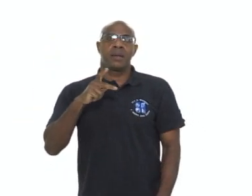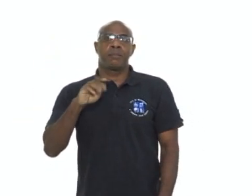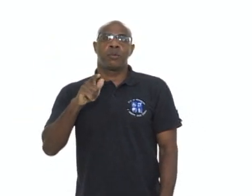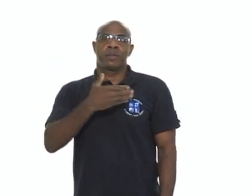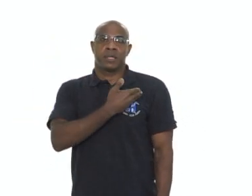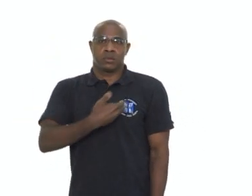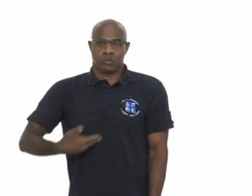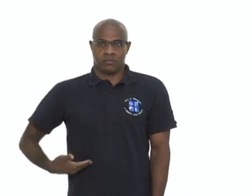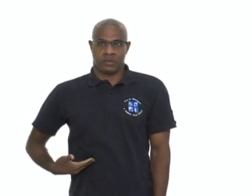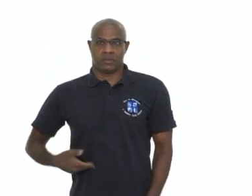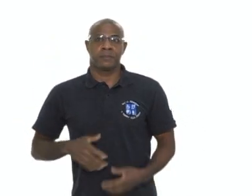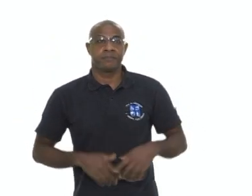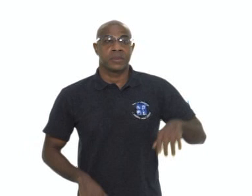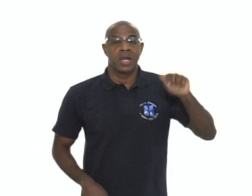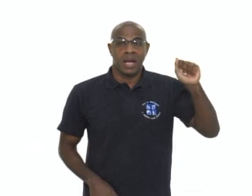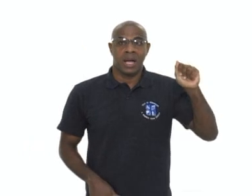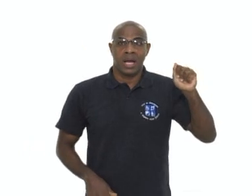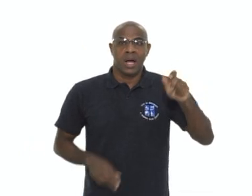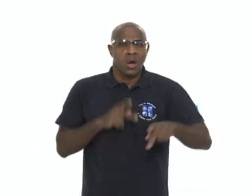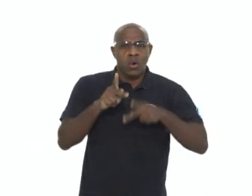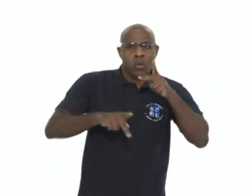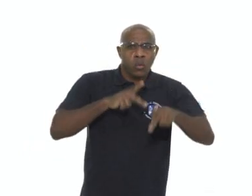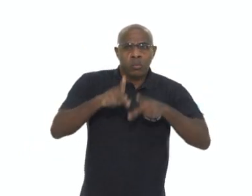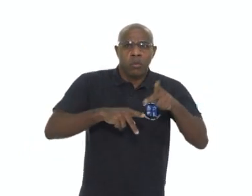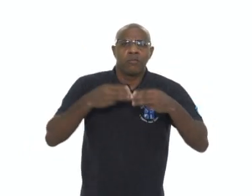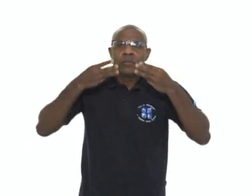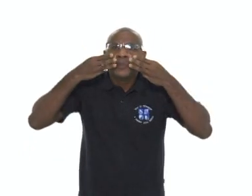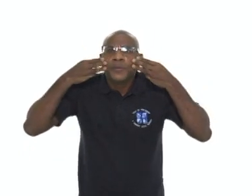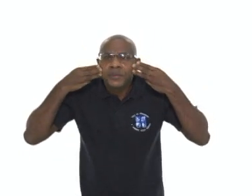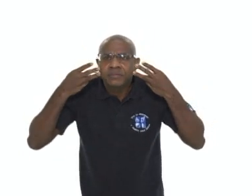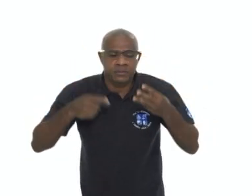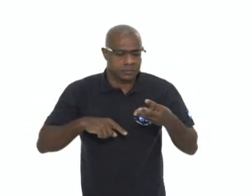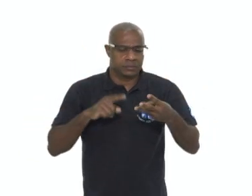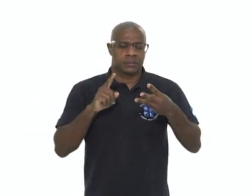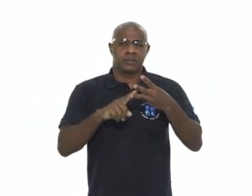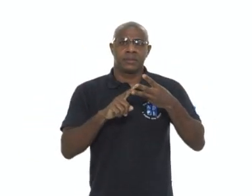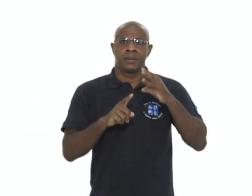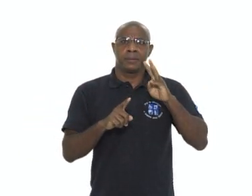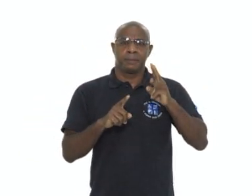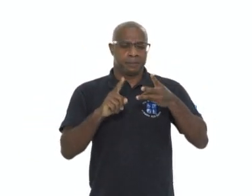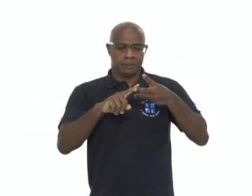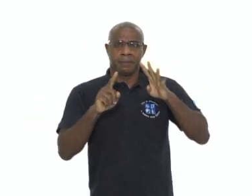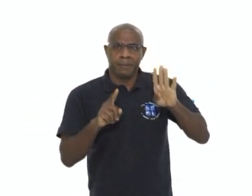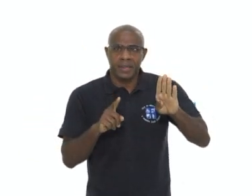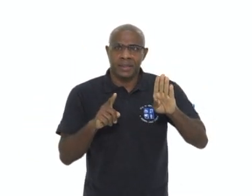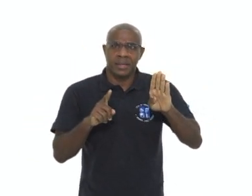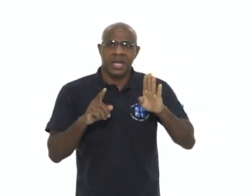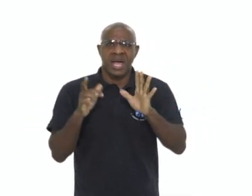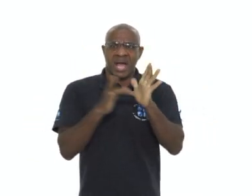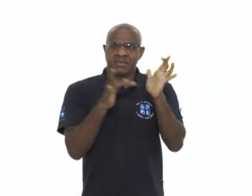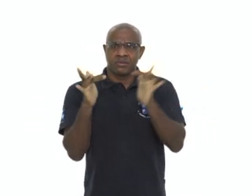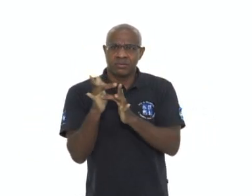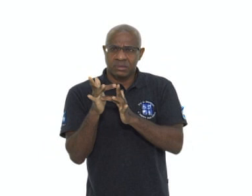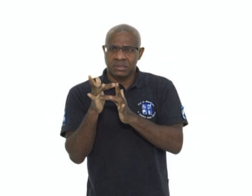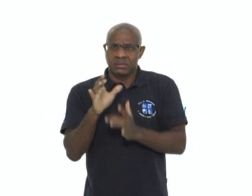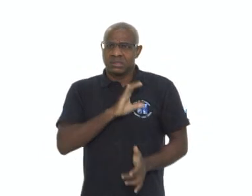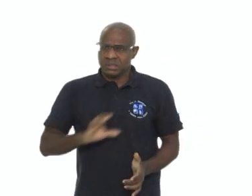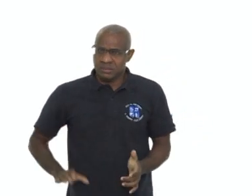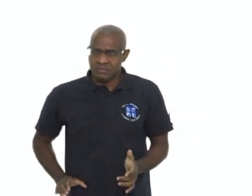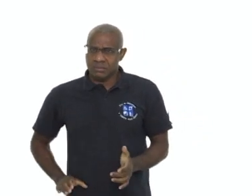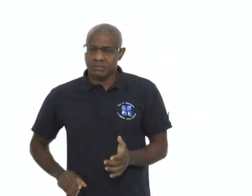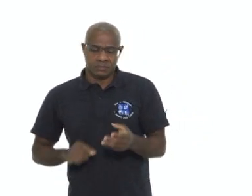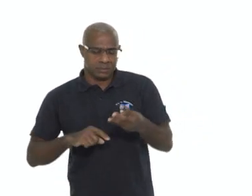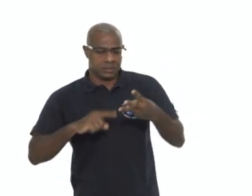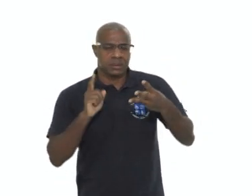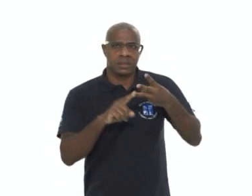A. Ao povo indígena, especialmente os guaranis. B. A Jesus Cristo, com a ideia de um mártir. C. Ao